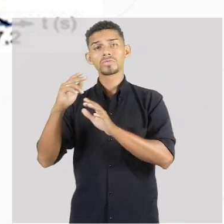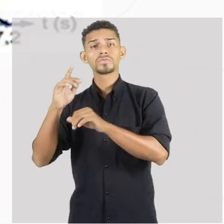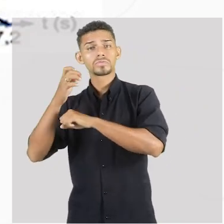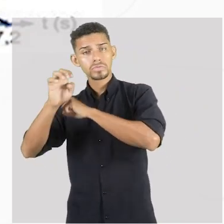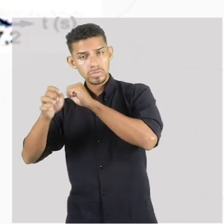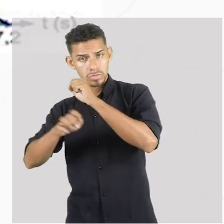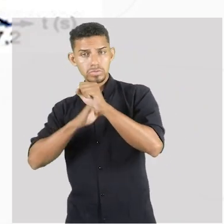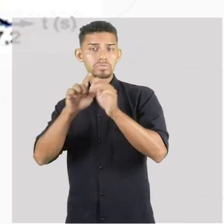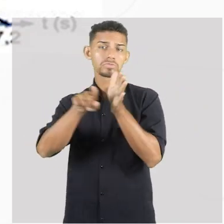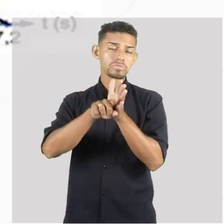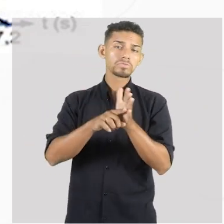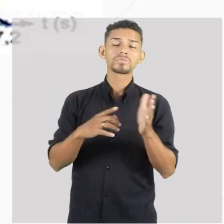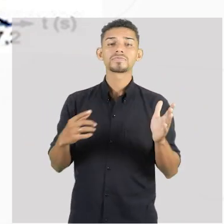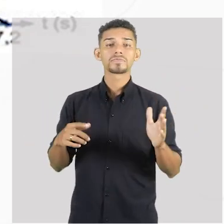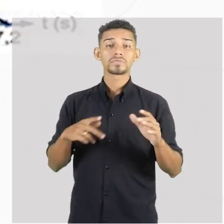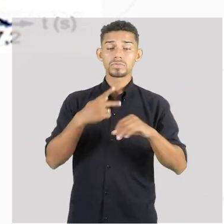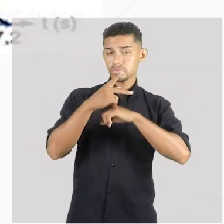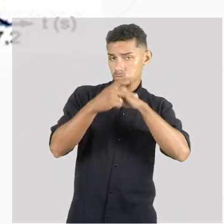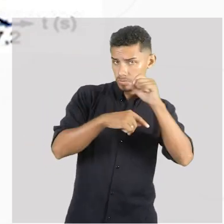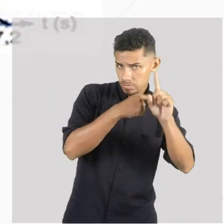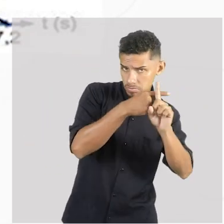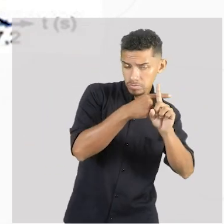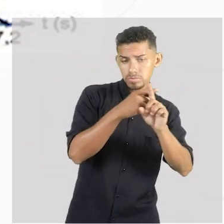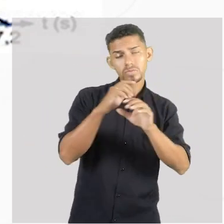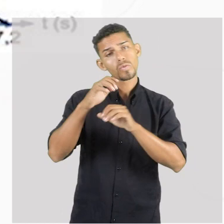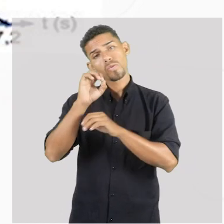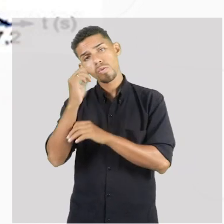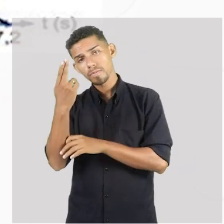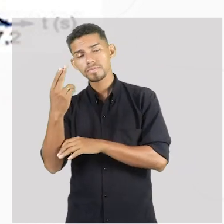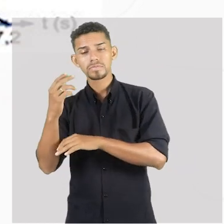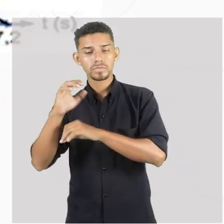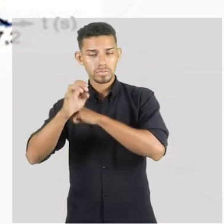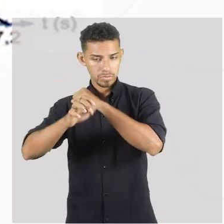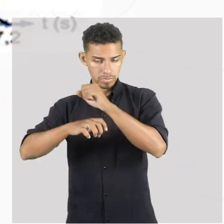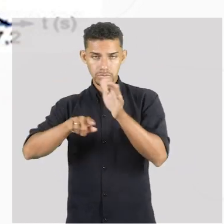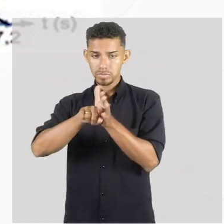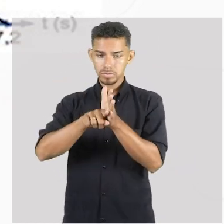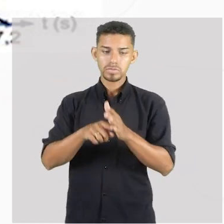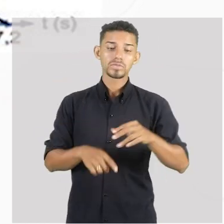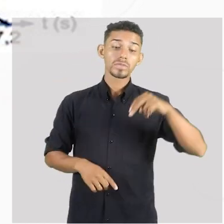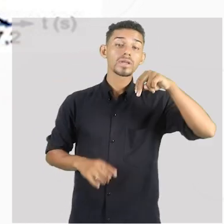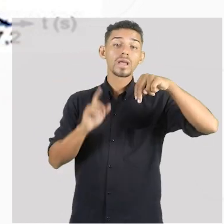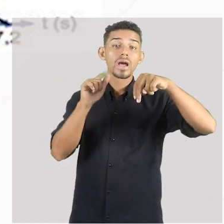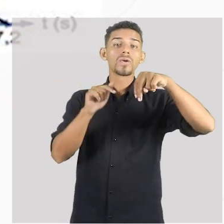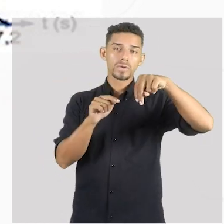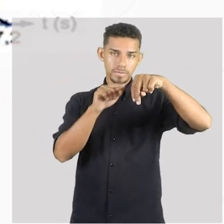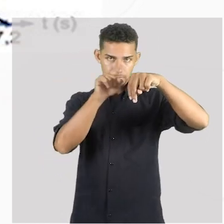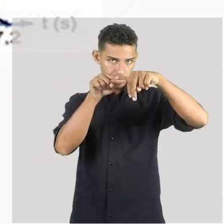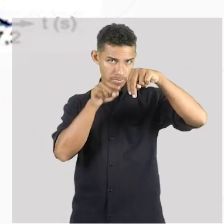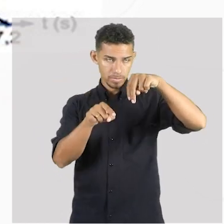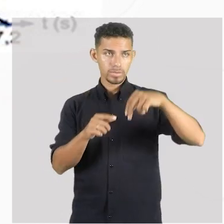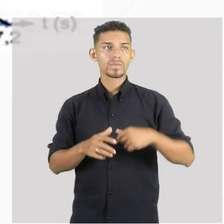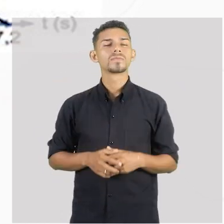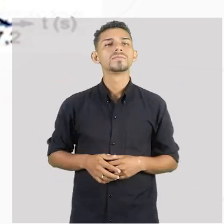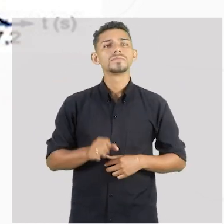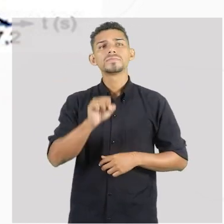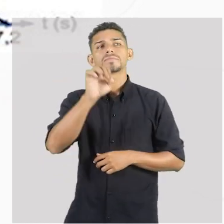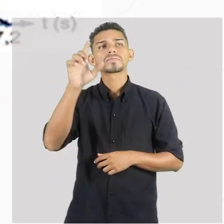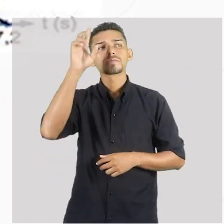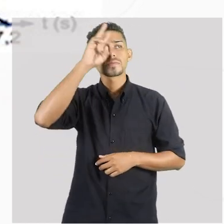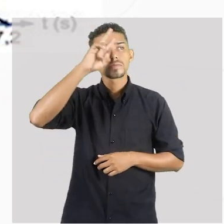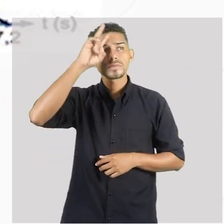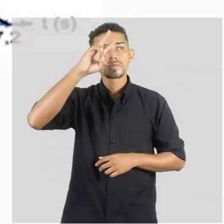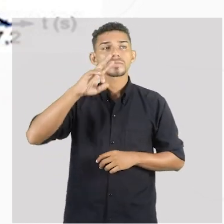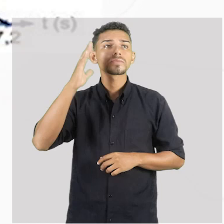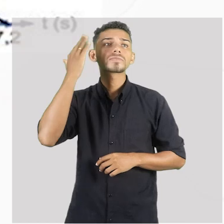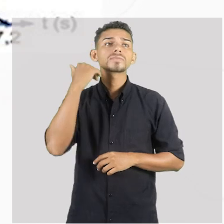positivas ou negativas, esse número de elétrons, os portadores de carga, tá? Que é o N. Então, se a gente lembrar,